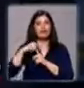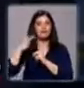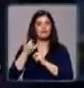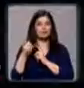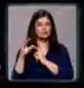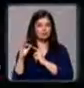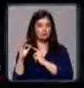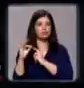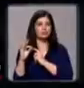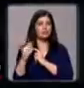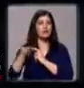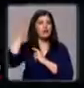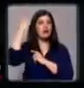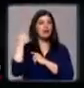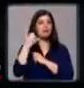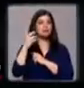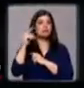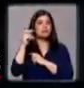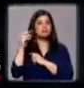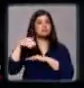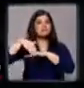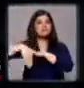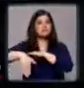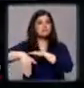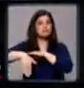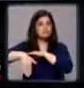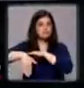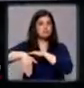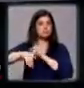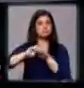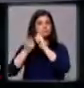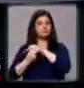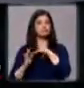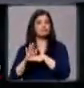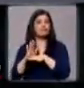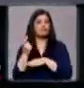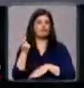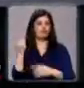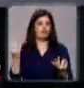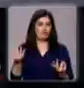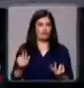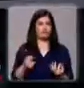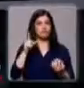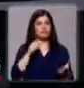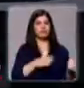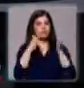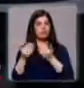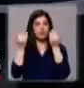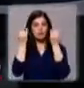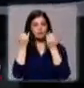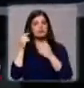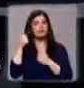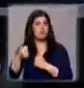decrescido em 2010 a outra van se se que é que o emprego aumento em